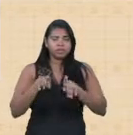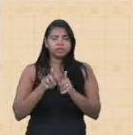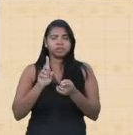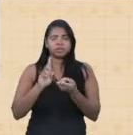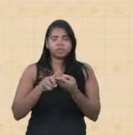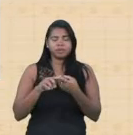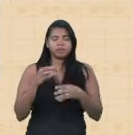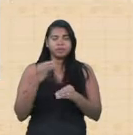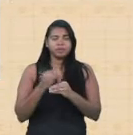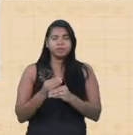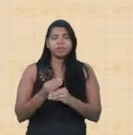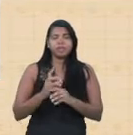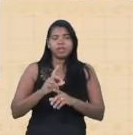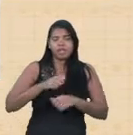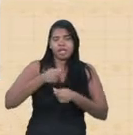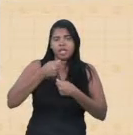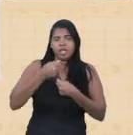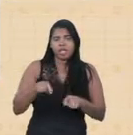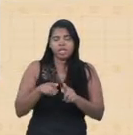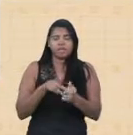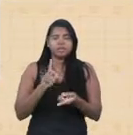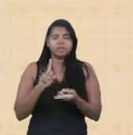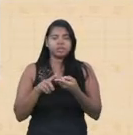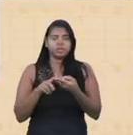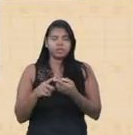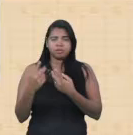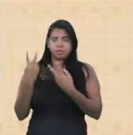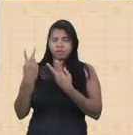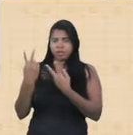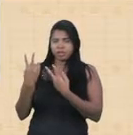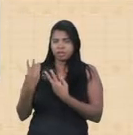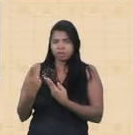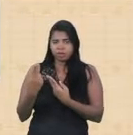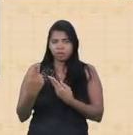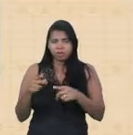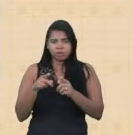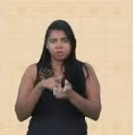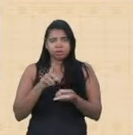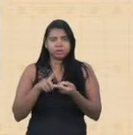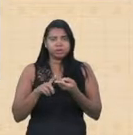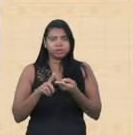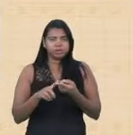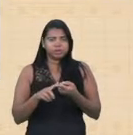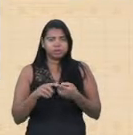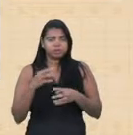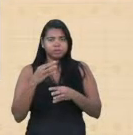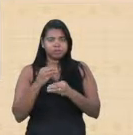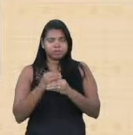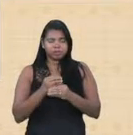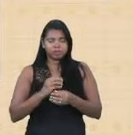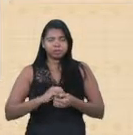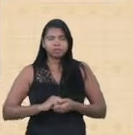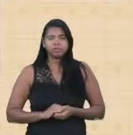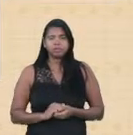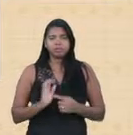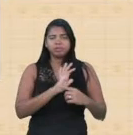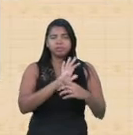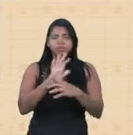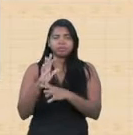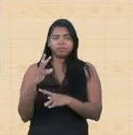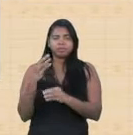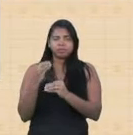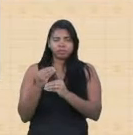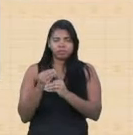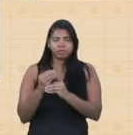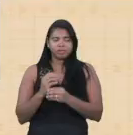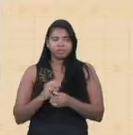Força centrípeta é o raio. Igual ao quero você beijar. Como a velocidade ela é repetida, você pode cancelar de um lado e do outro,